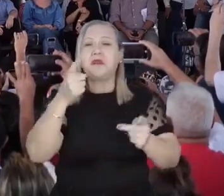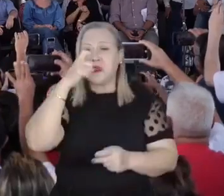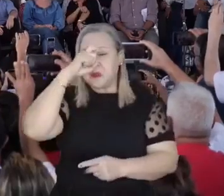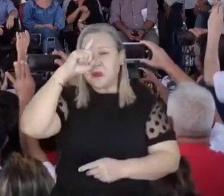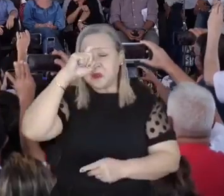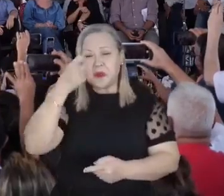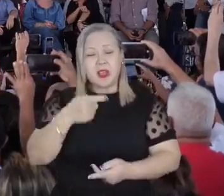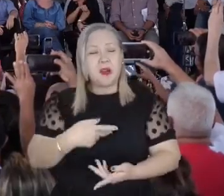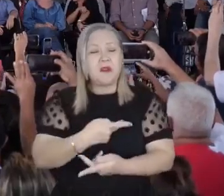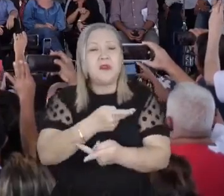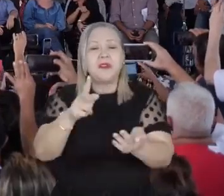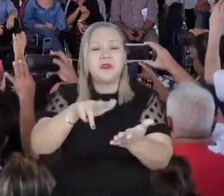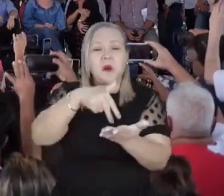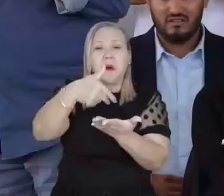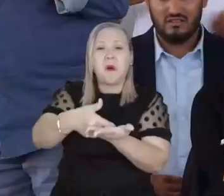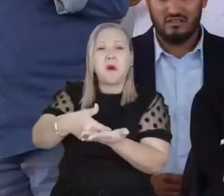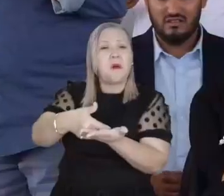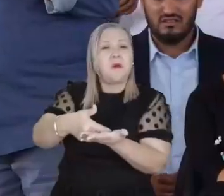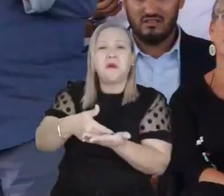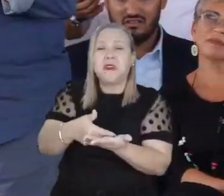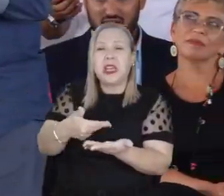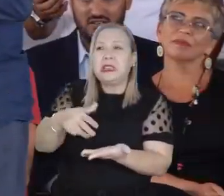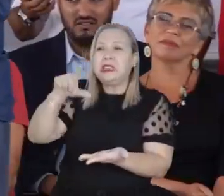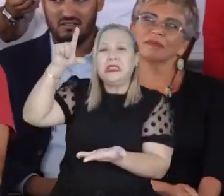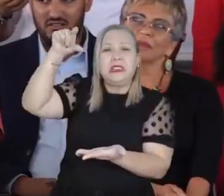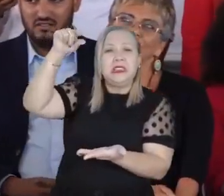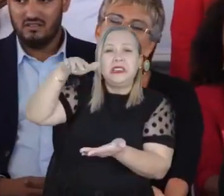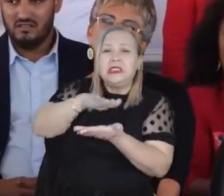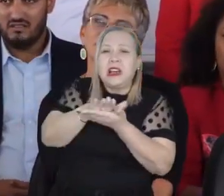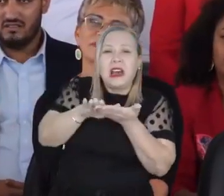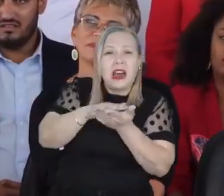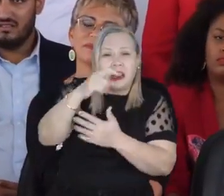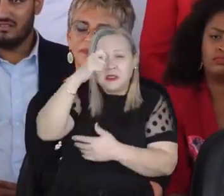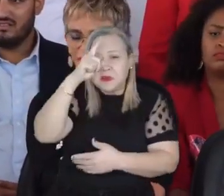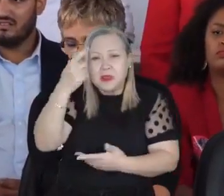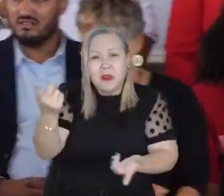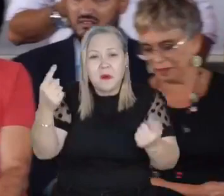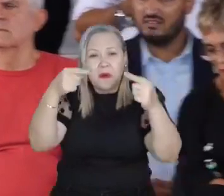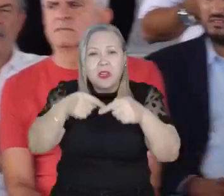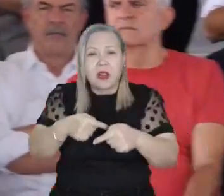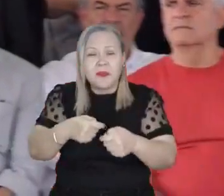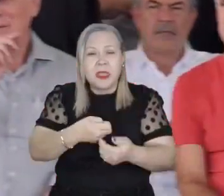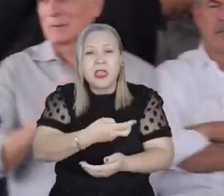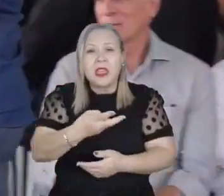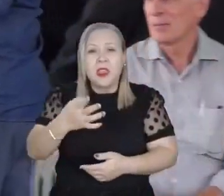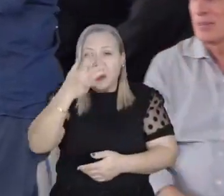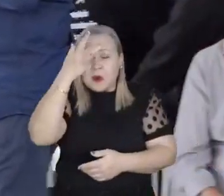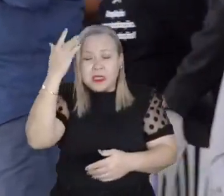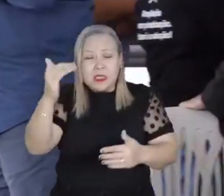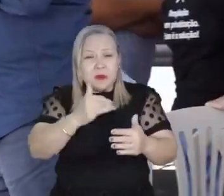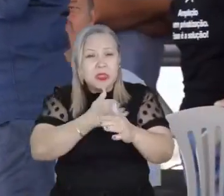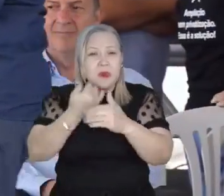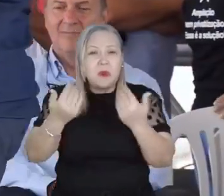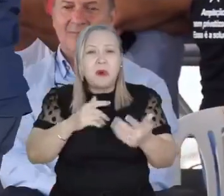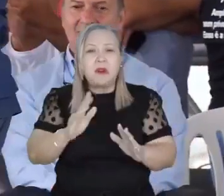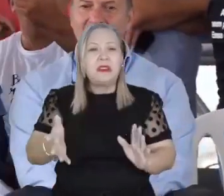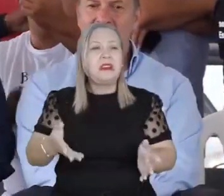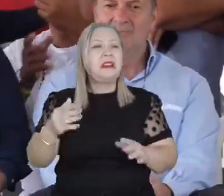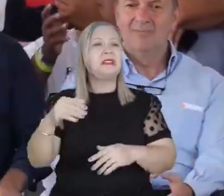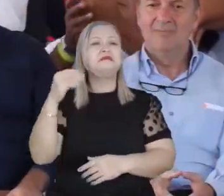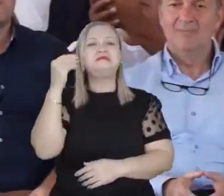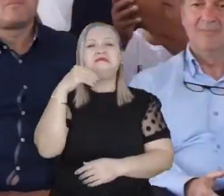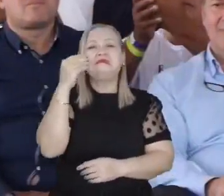visitou ninguém. Pelo contrário, enquanto as pessoas morriam, ele desacreditava a Organização Mundial do Comércio,